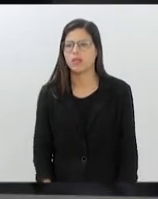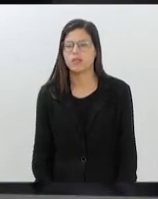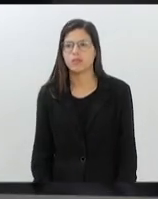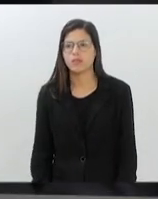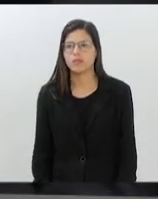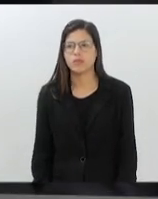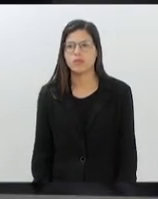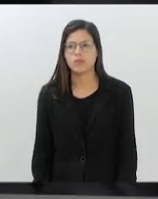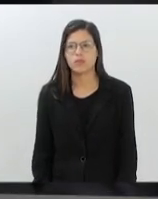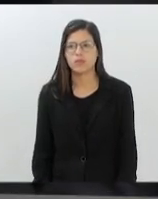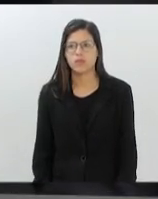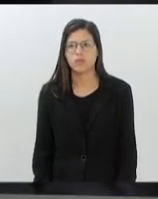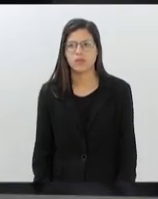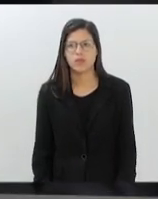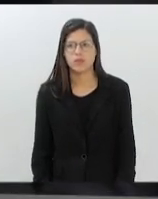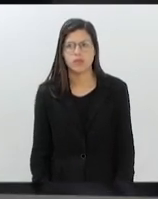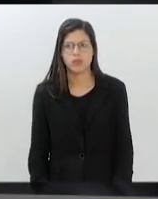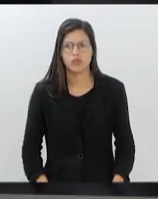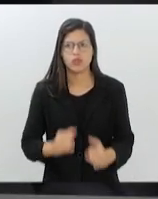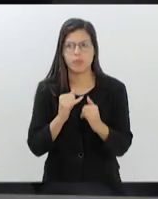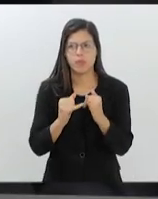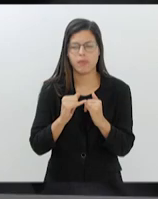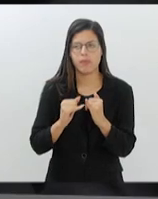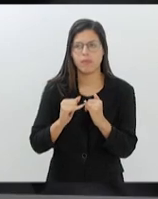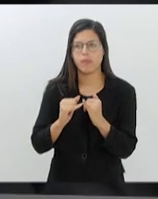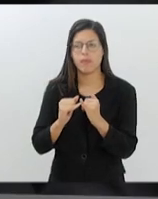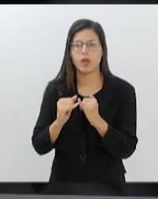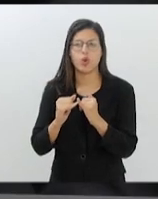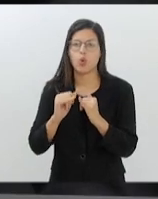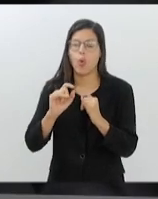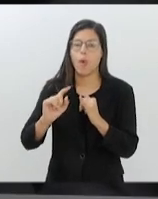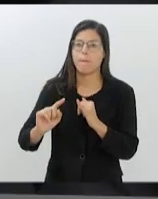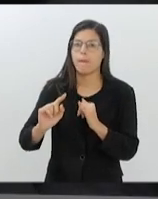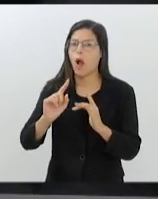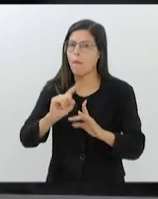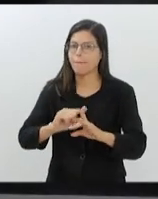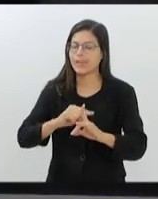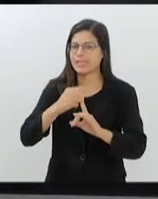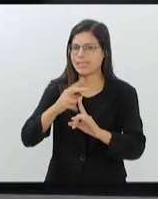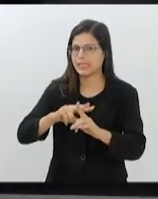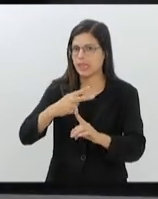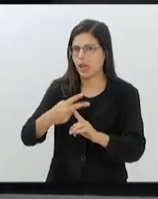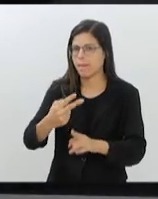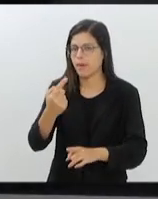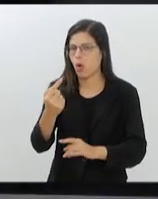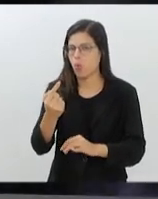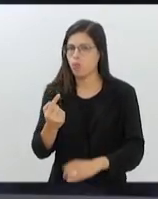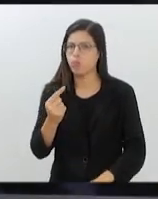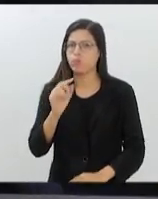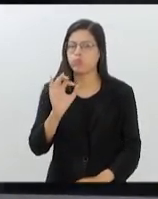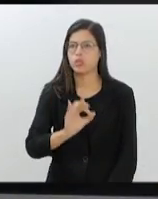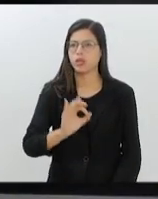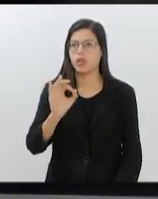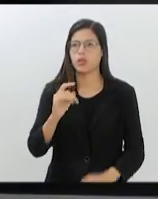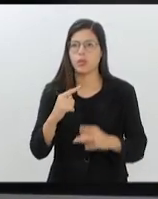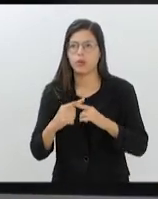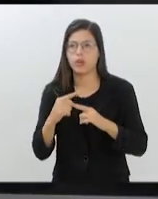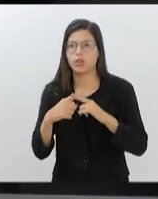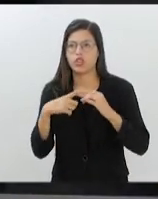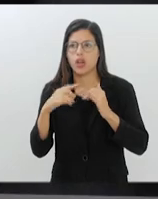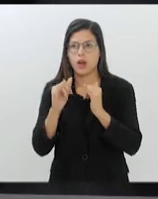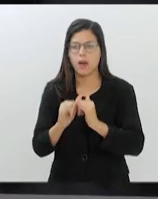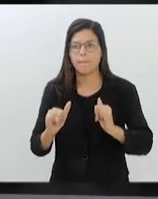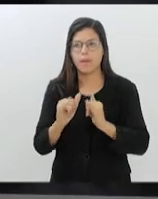meio presente é de meio para 1% de meio para 1% Qual a necessidade porque a gente tinha campanhas para fazer tinha